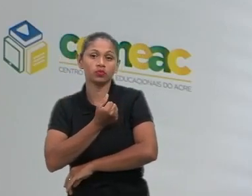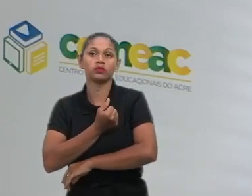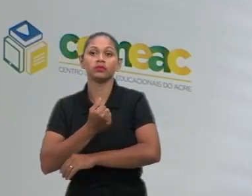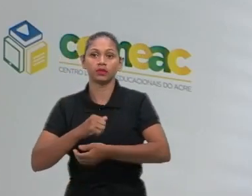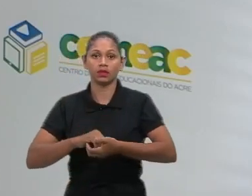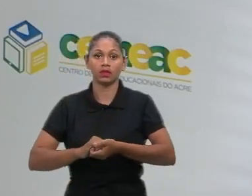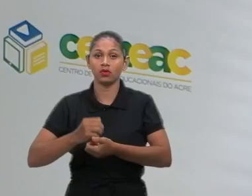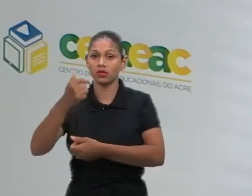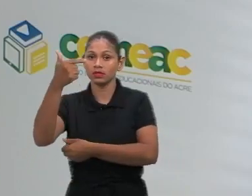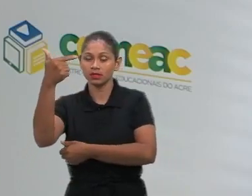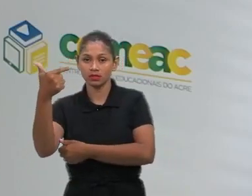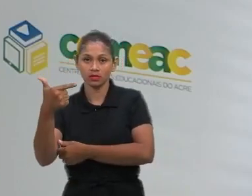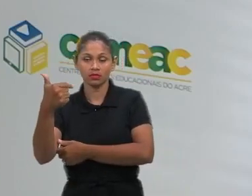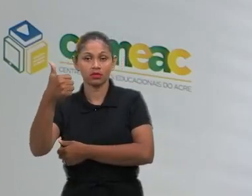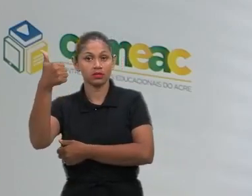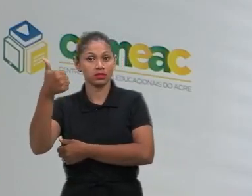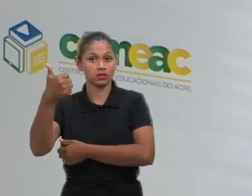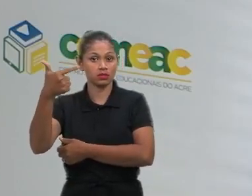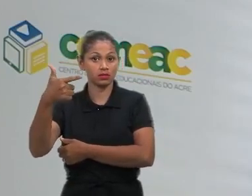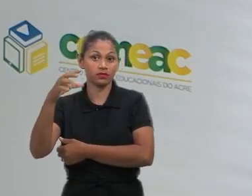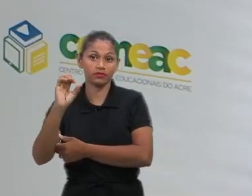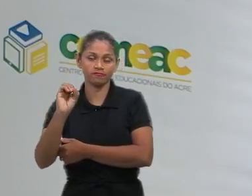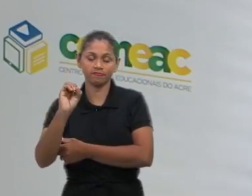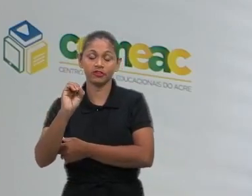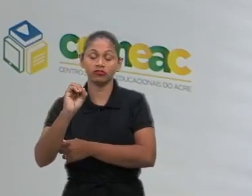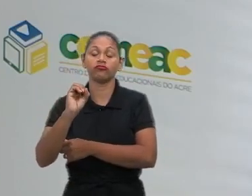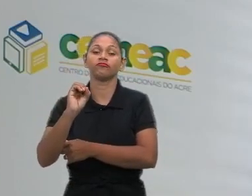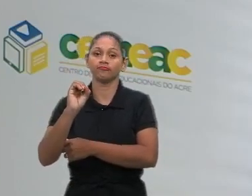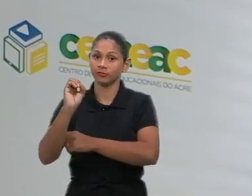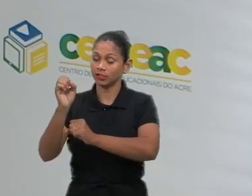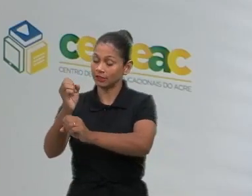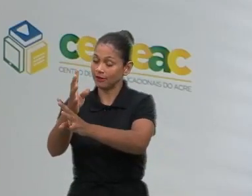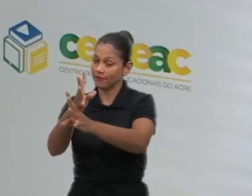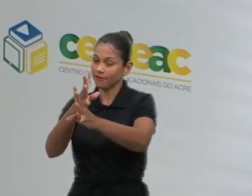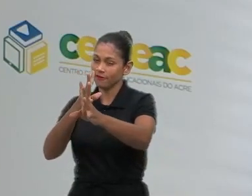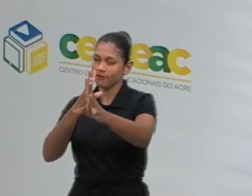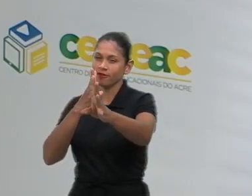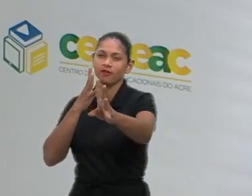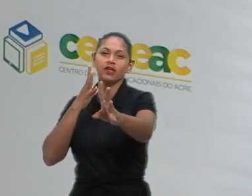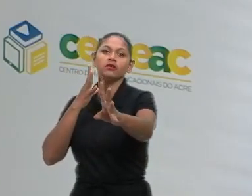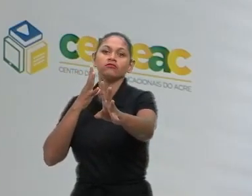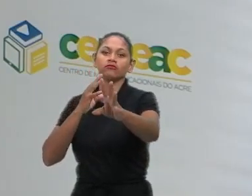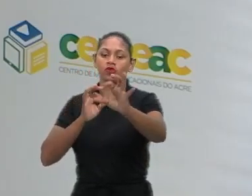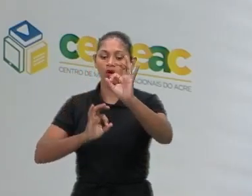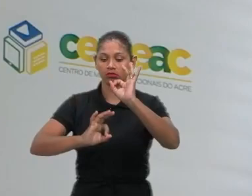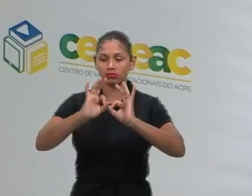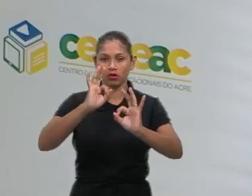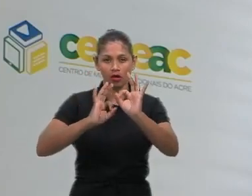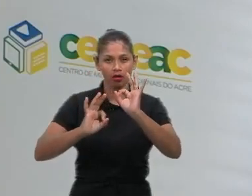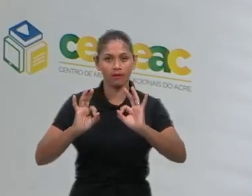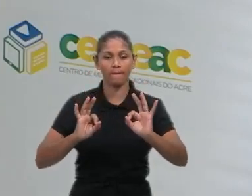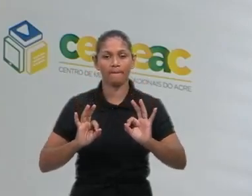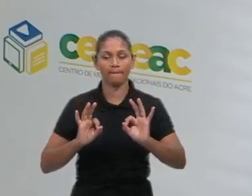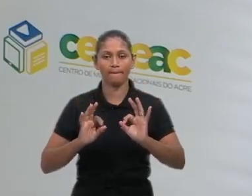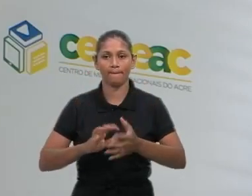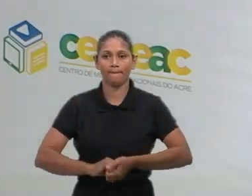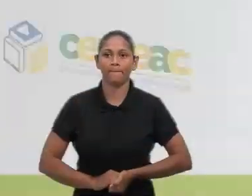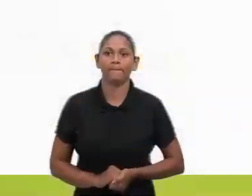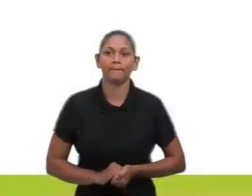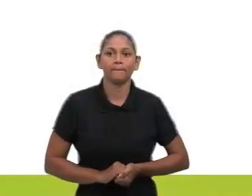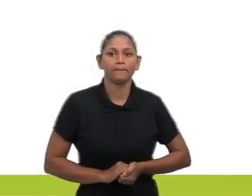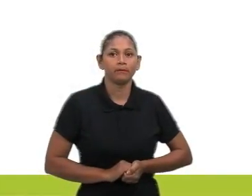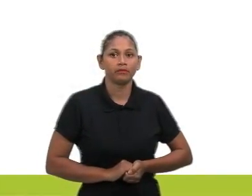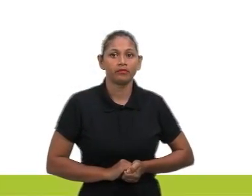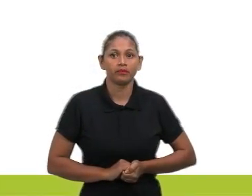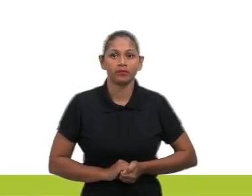1, 120. Então, existem 120 maneiras de essa fila ser reorganizada. Isso é fatorial. Então, vamos lá.